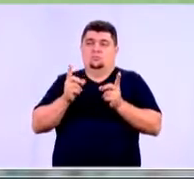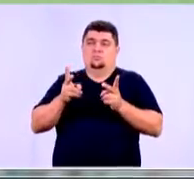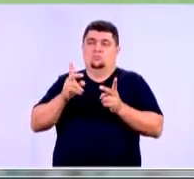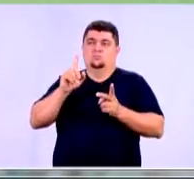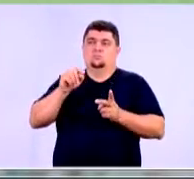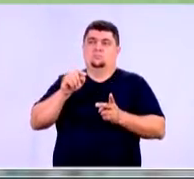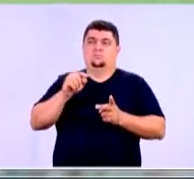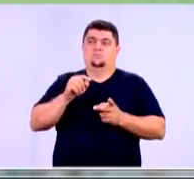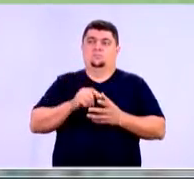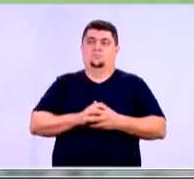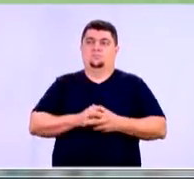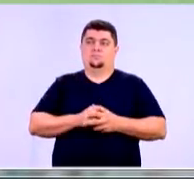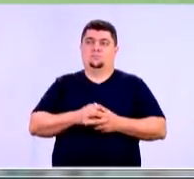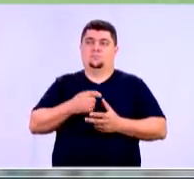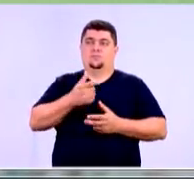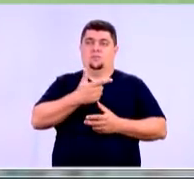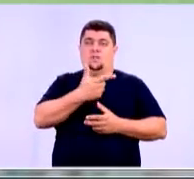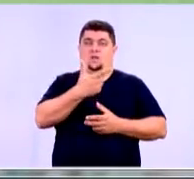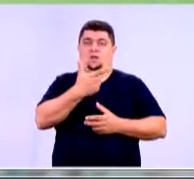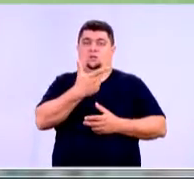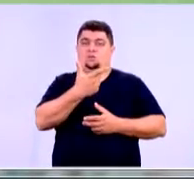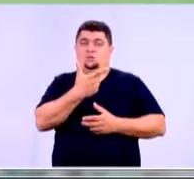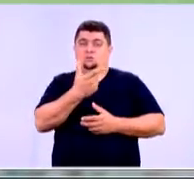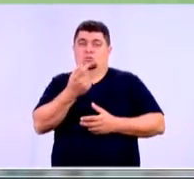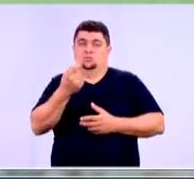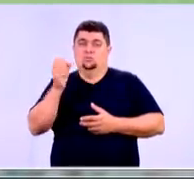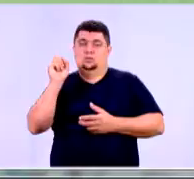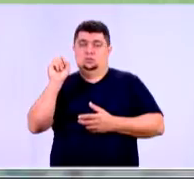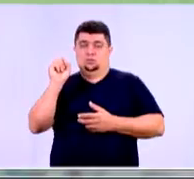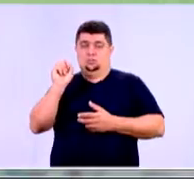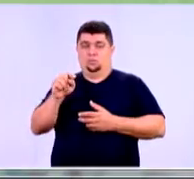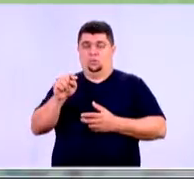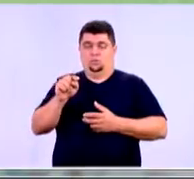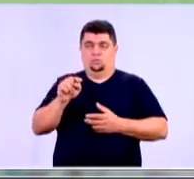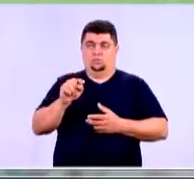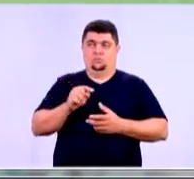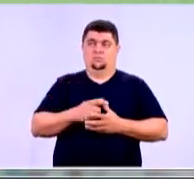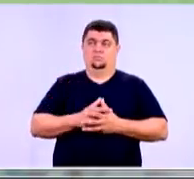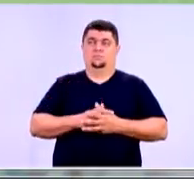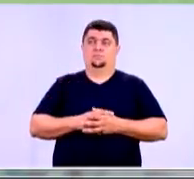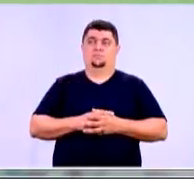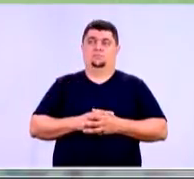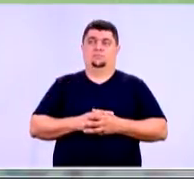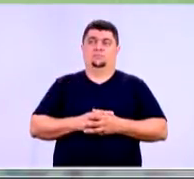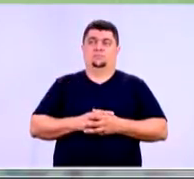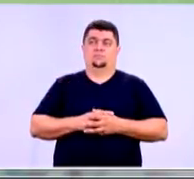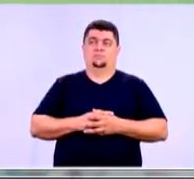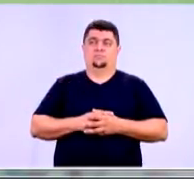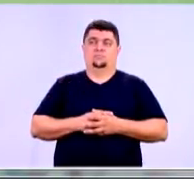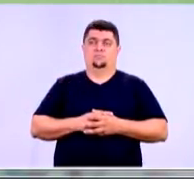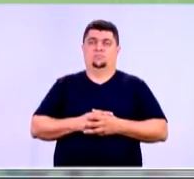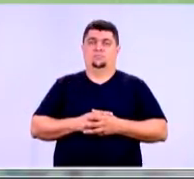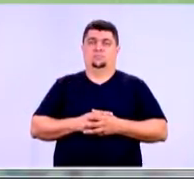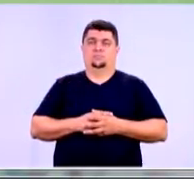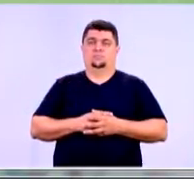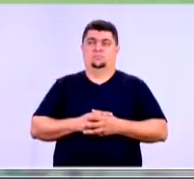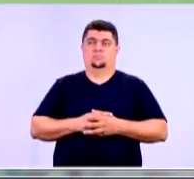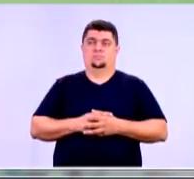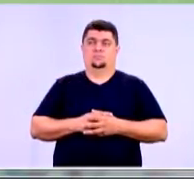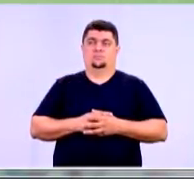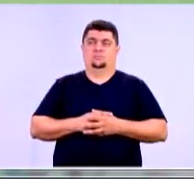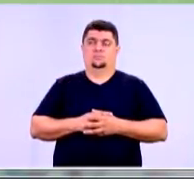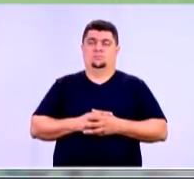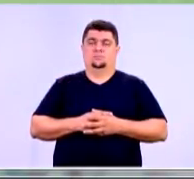João é de R$200.000. 50% está sendo vendido a prazo por 100 mil. E nós temos que a venda